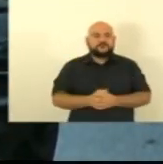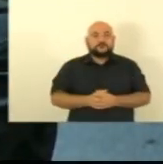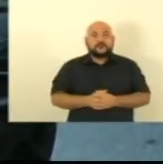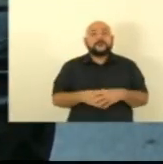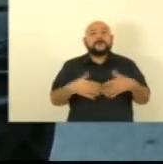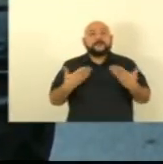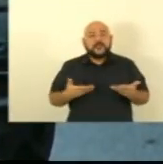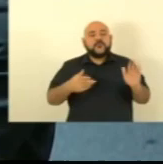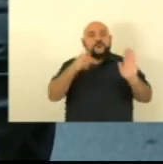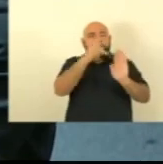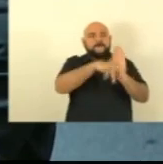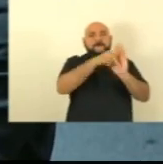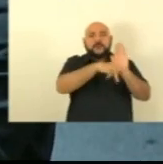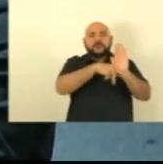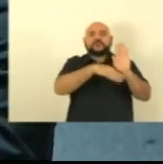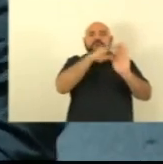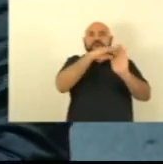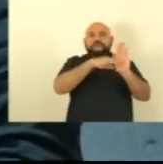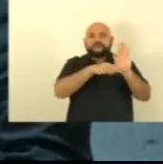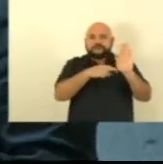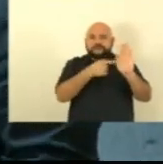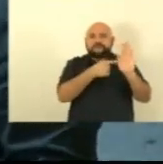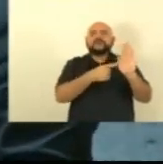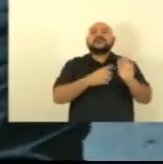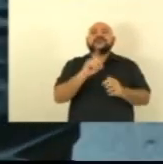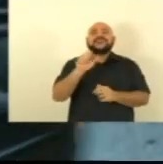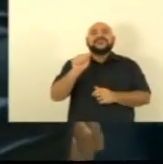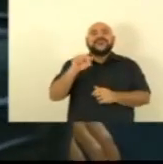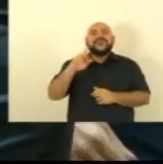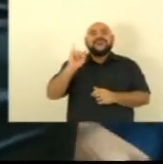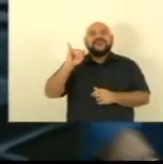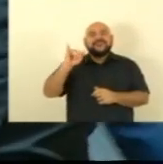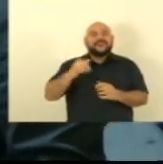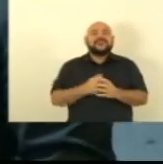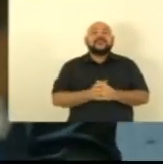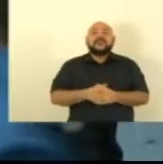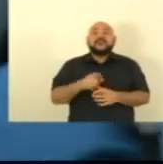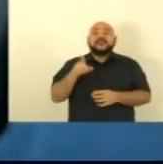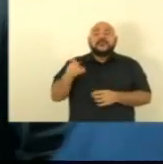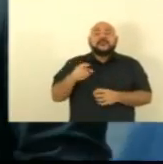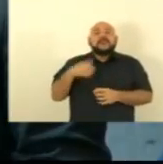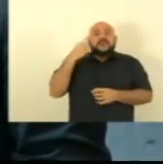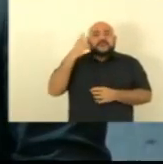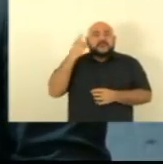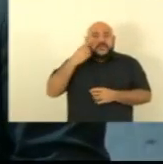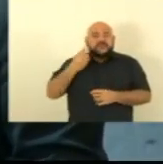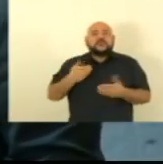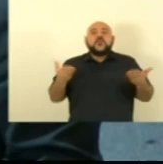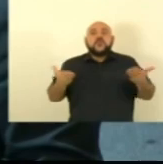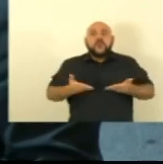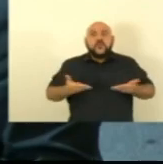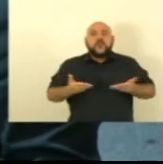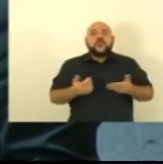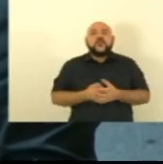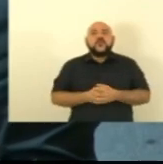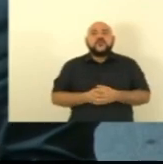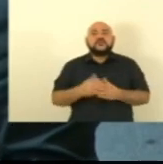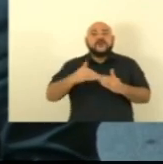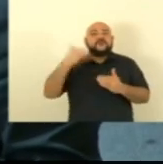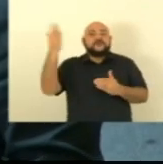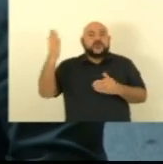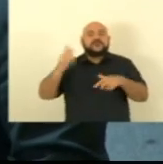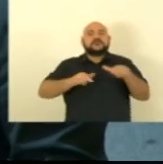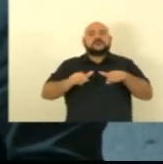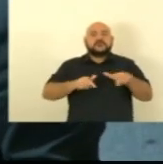resolução do deputado Dari Pagung, líder do governo. O deputado Dari hoje está em missão e até